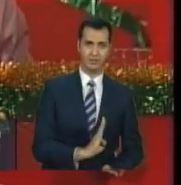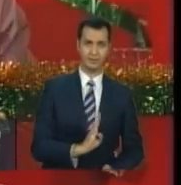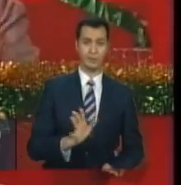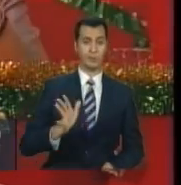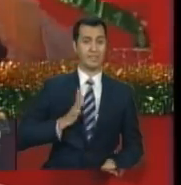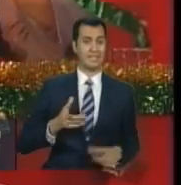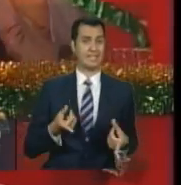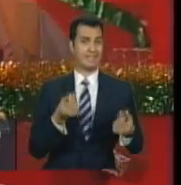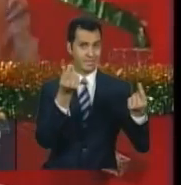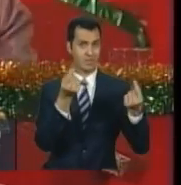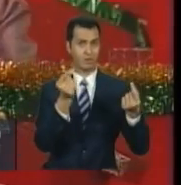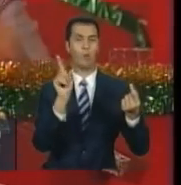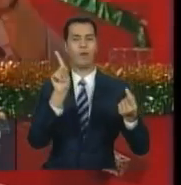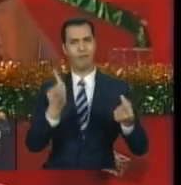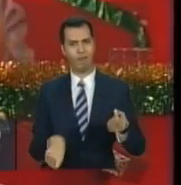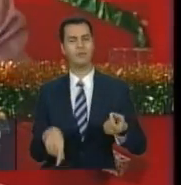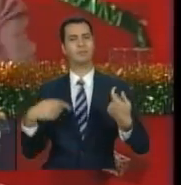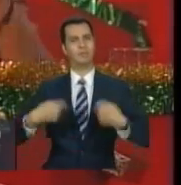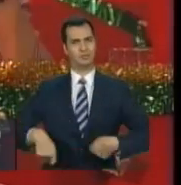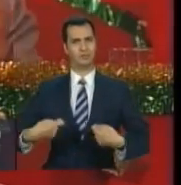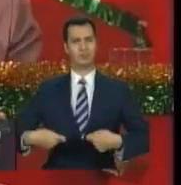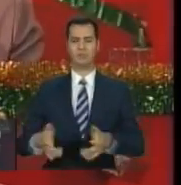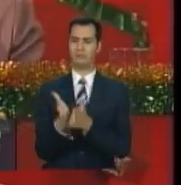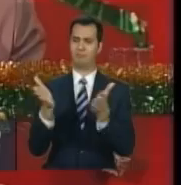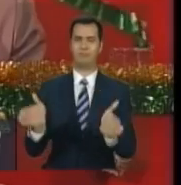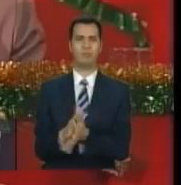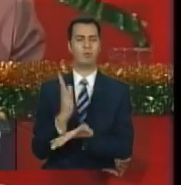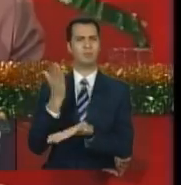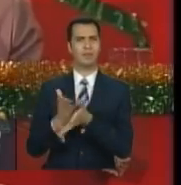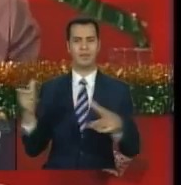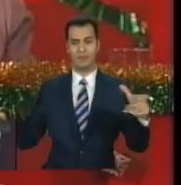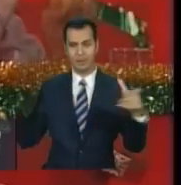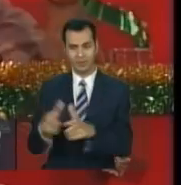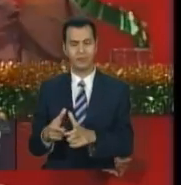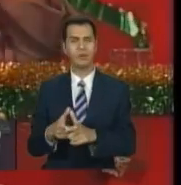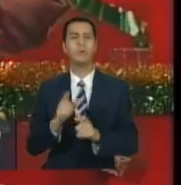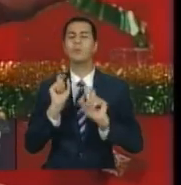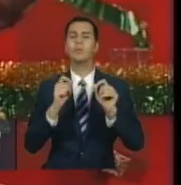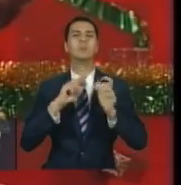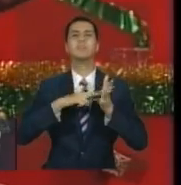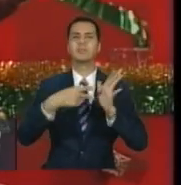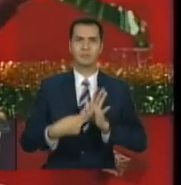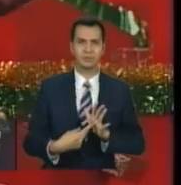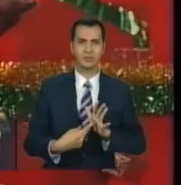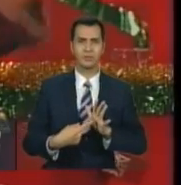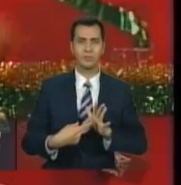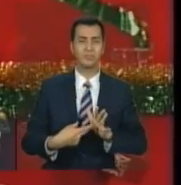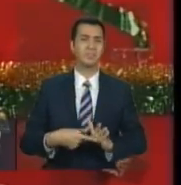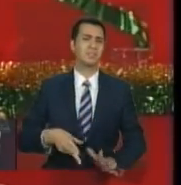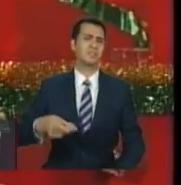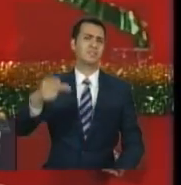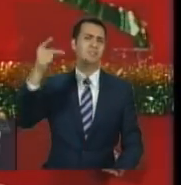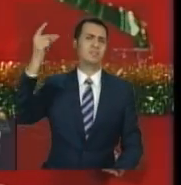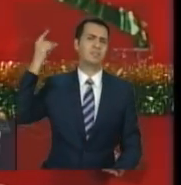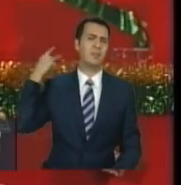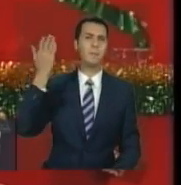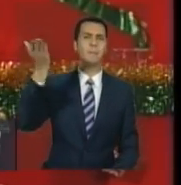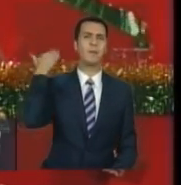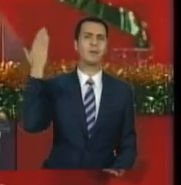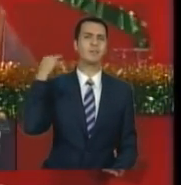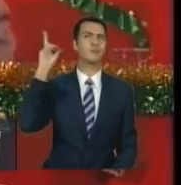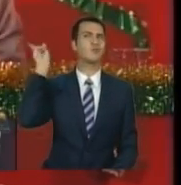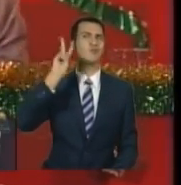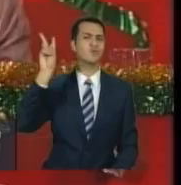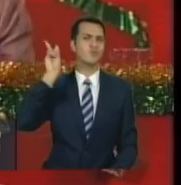isso? Nós estamos querendo acabar com uma coisa que vem desde a escravidão, que é